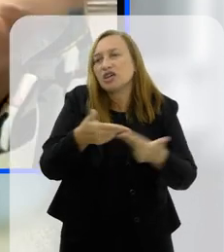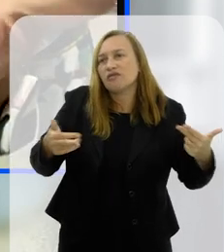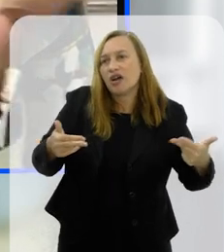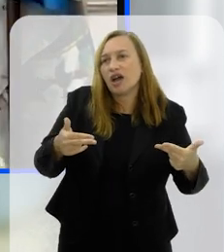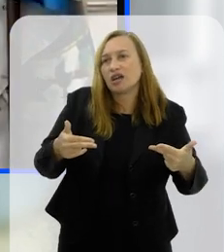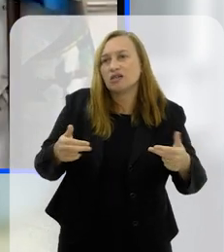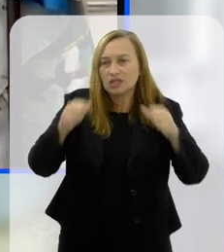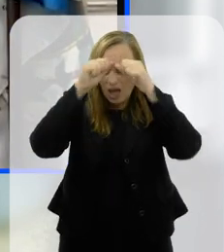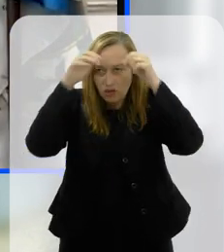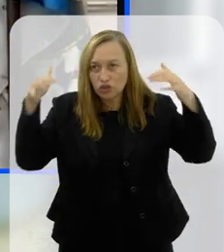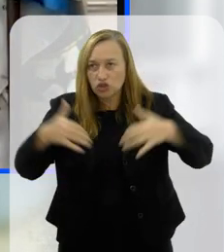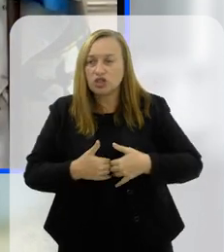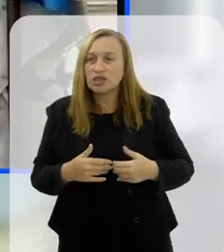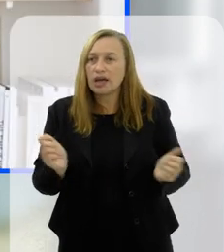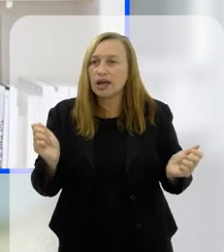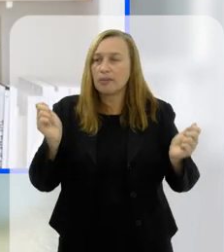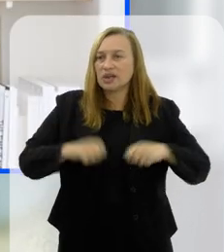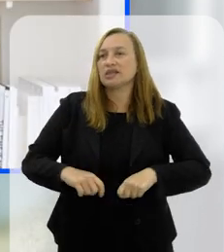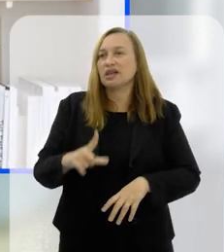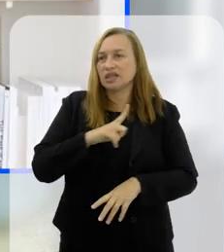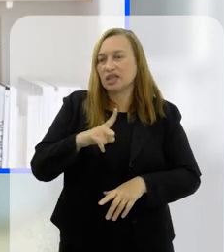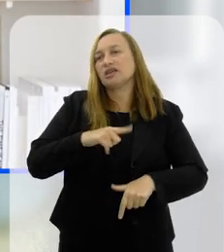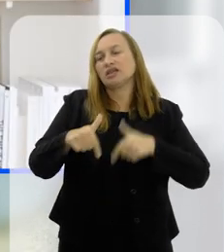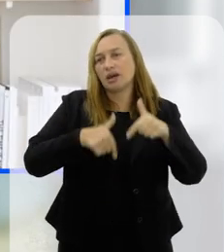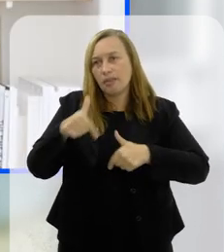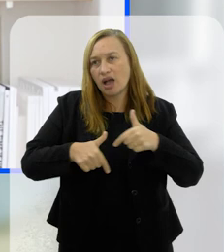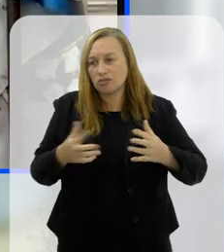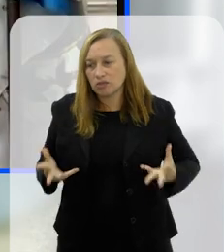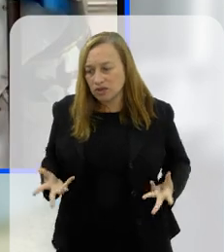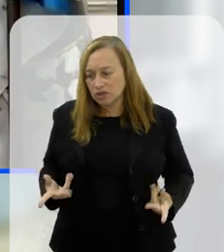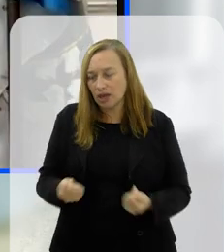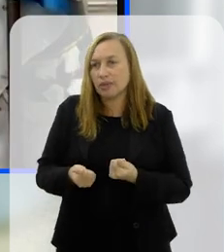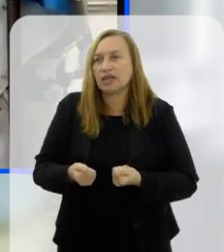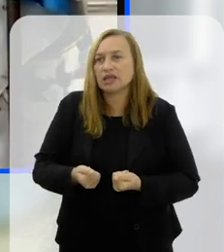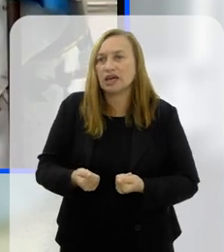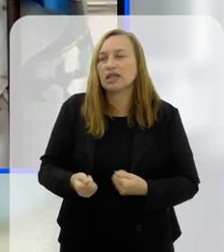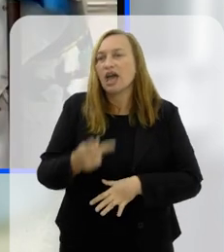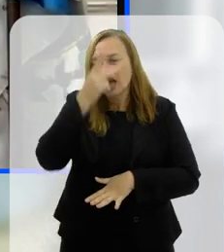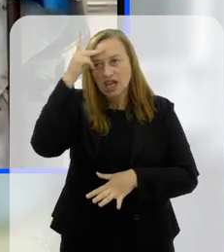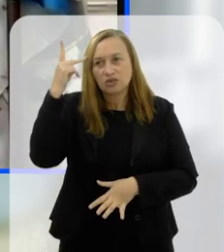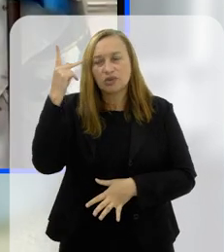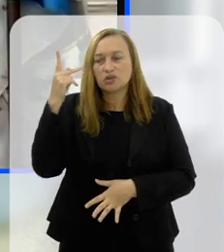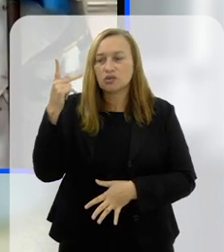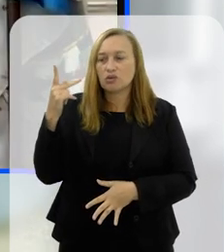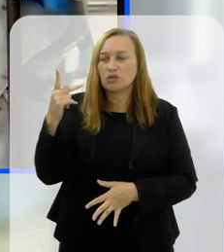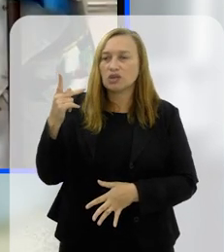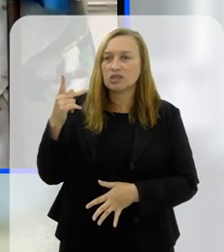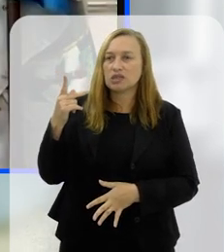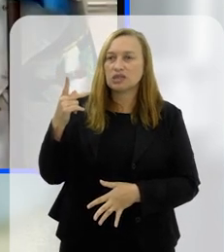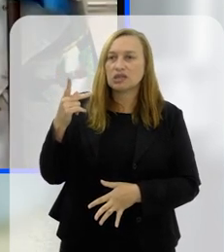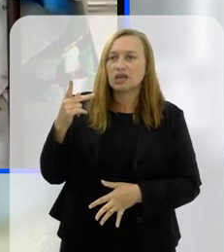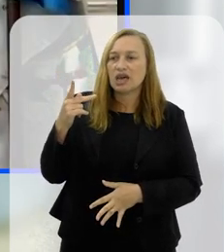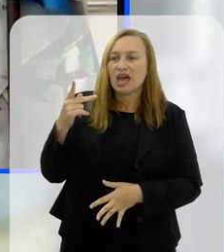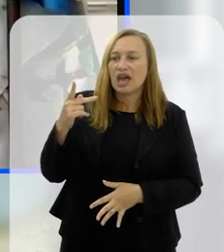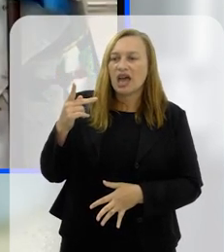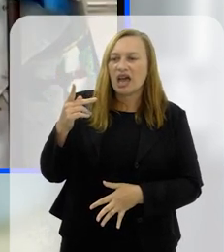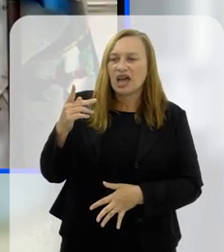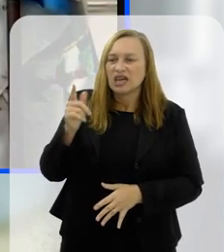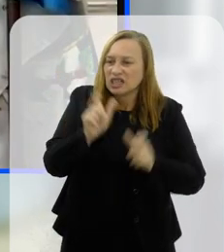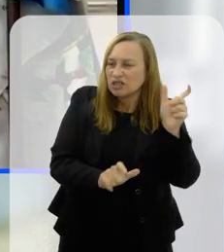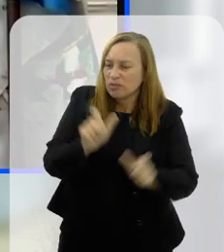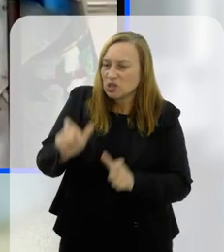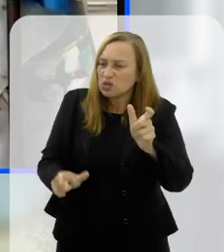muitos autistas tem uma capacidade muito grande certo que as pessoas julgam as pessoas